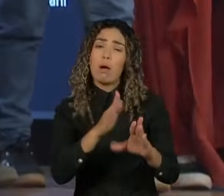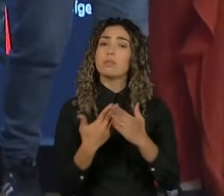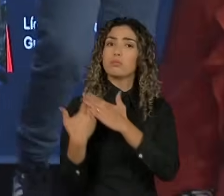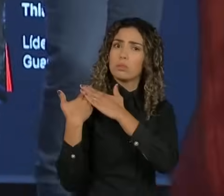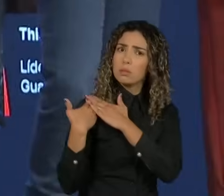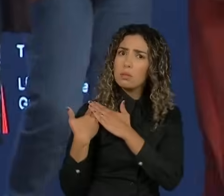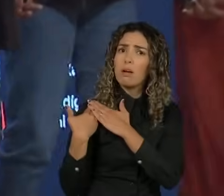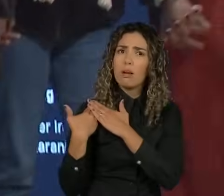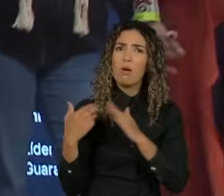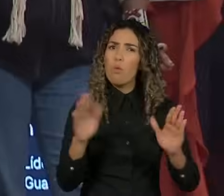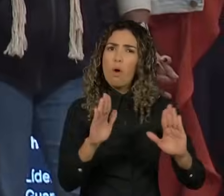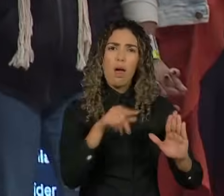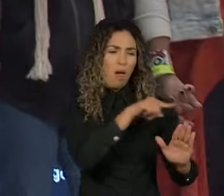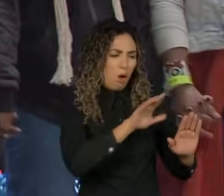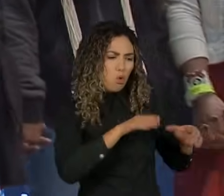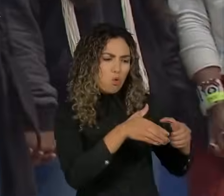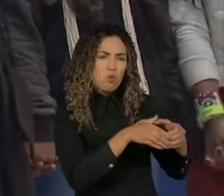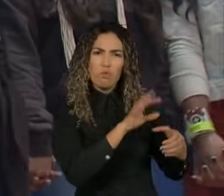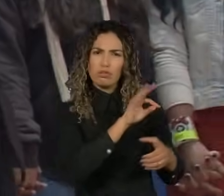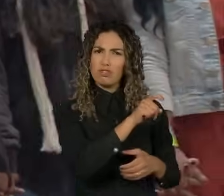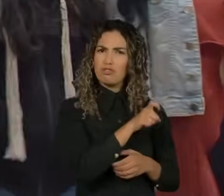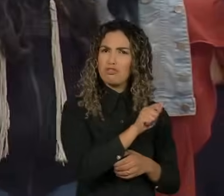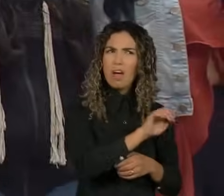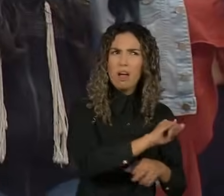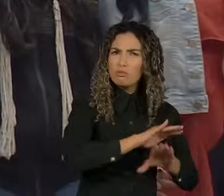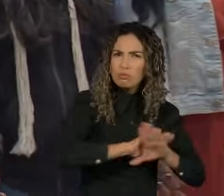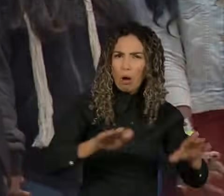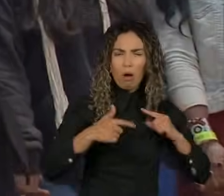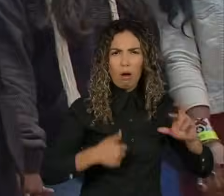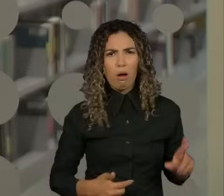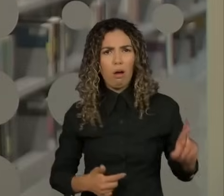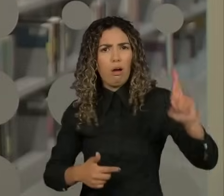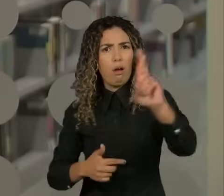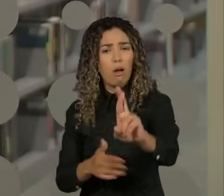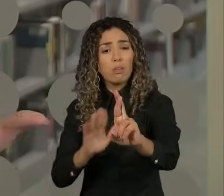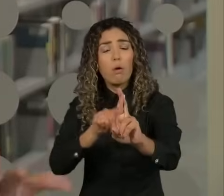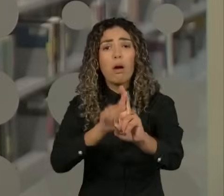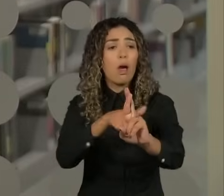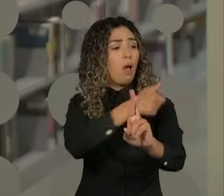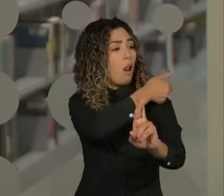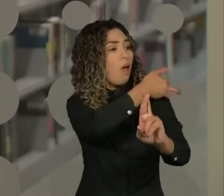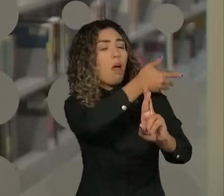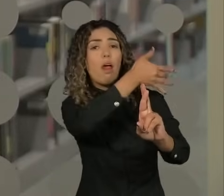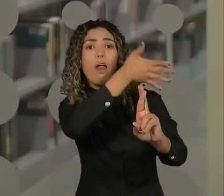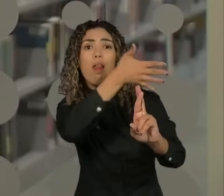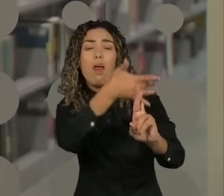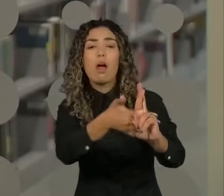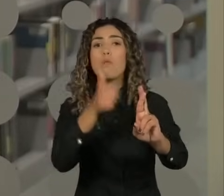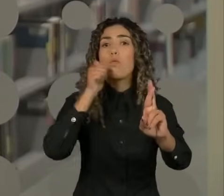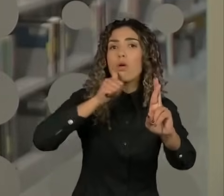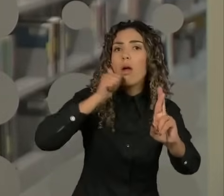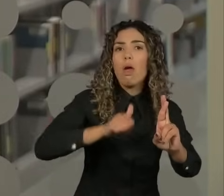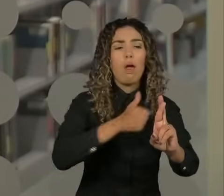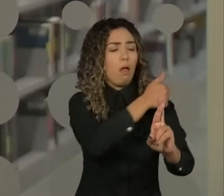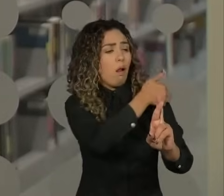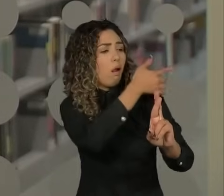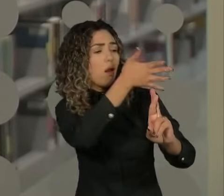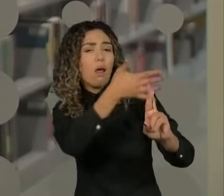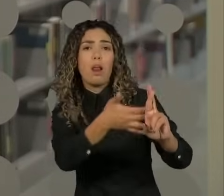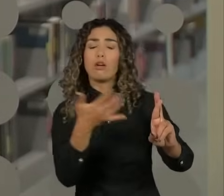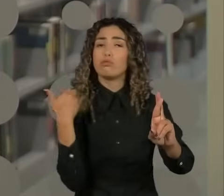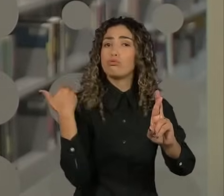Paité Suruí, mas os povos indígenas do Brasil, a juventude do Brasil, né, as mulheres do Brasil,